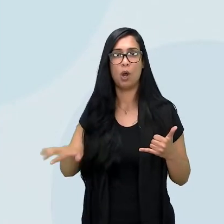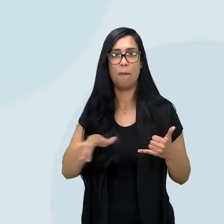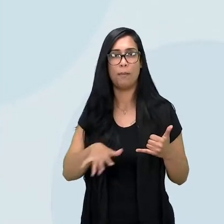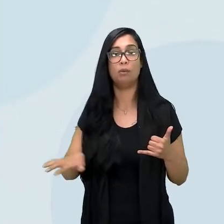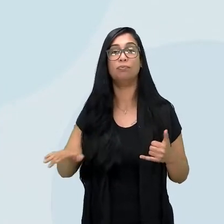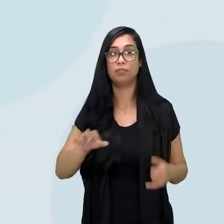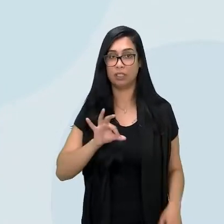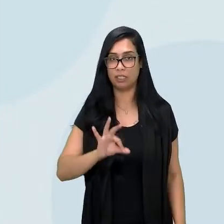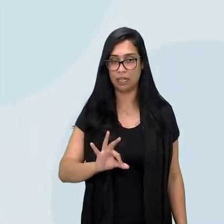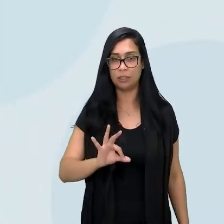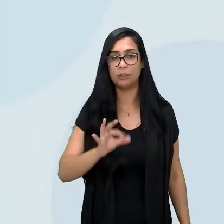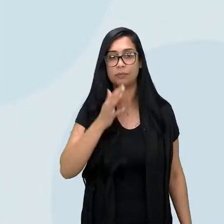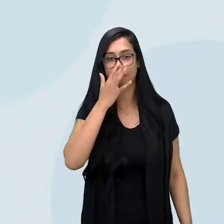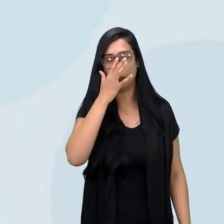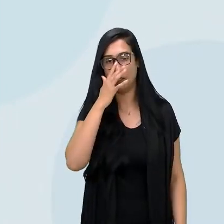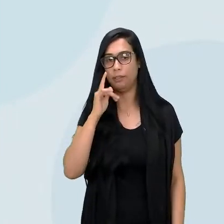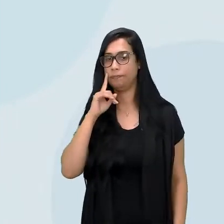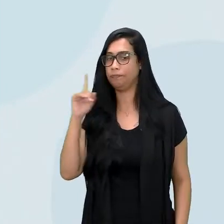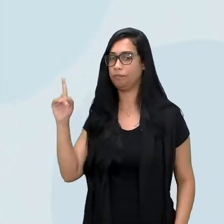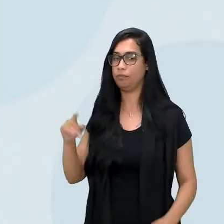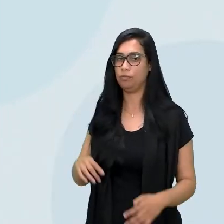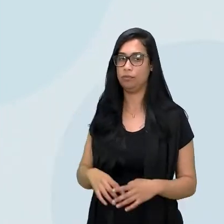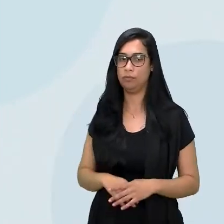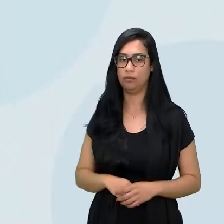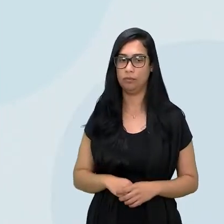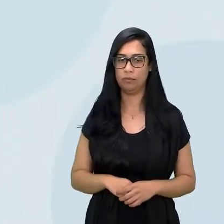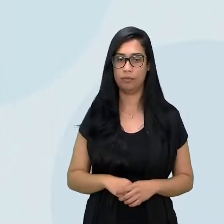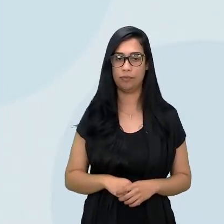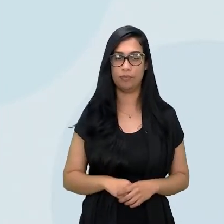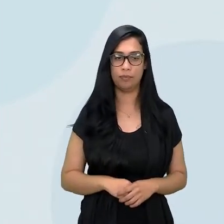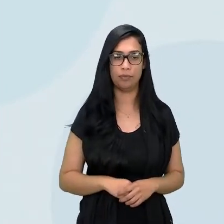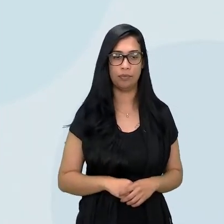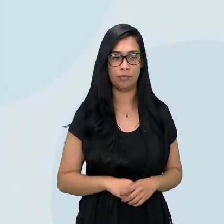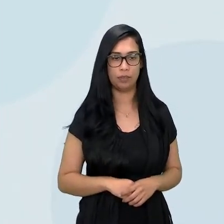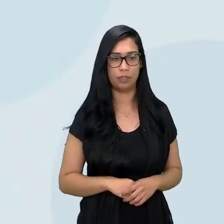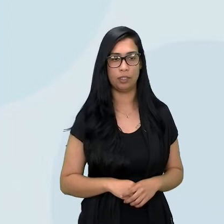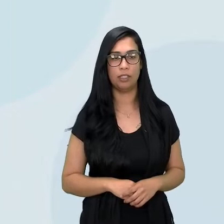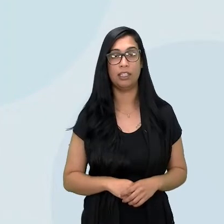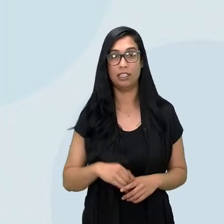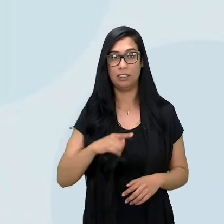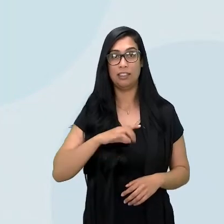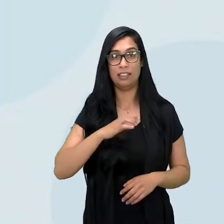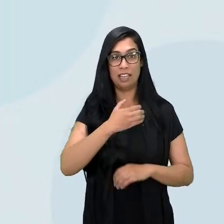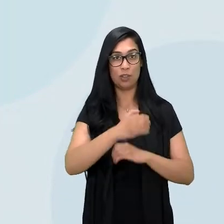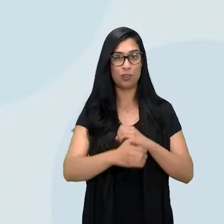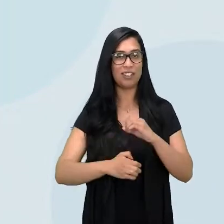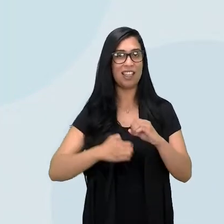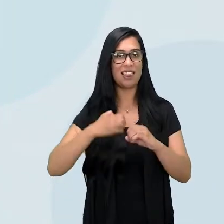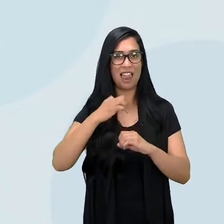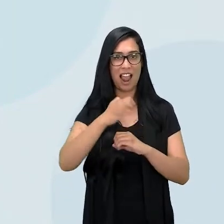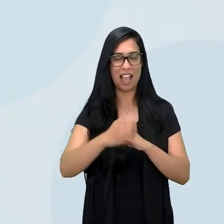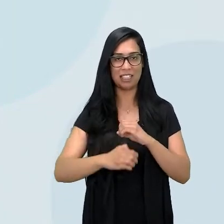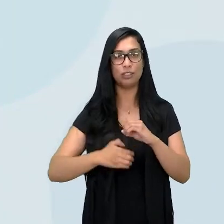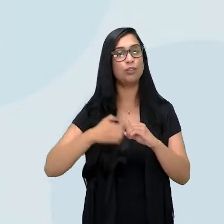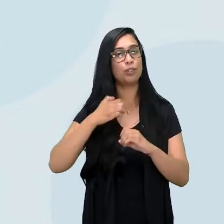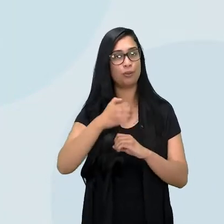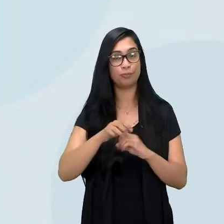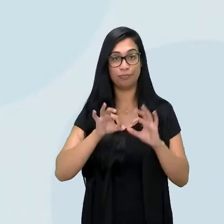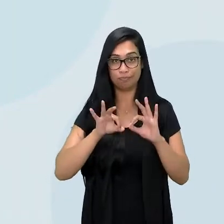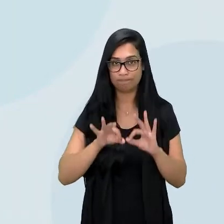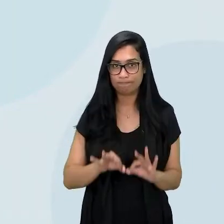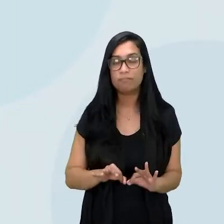quando ele abre ou fecha, né? A gente tem aí a passagem dos elétrons caminhando. Então o que acontece? Os elétrons